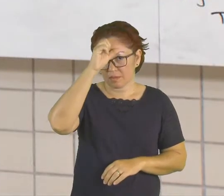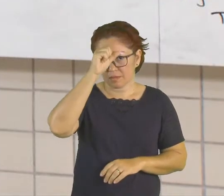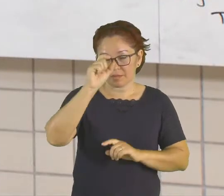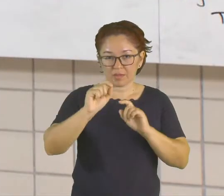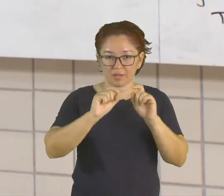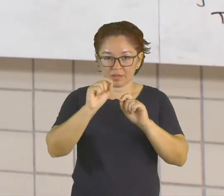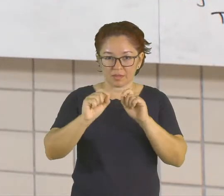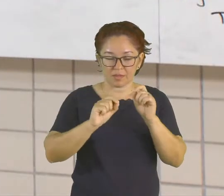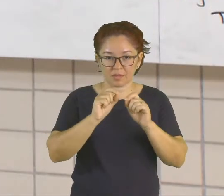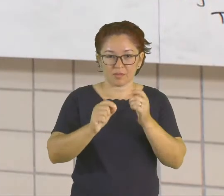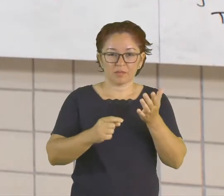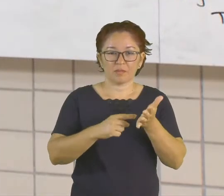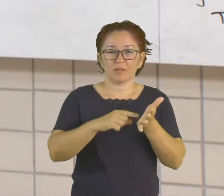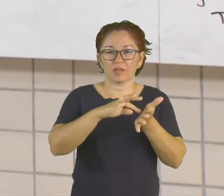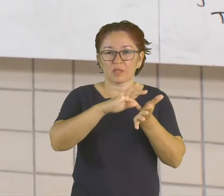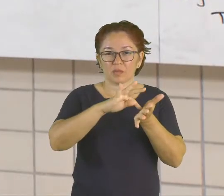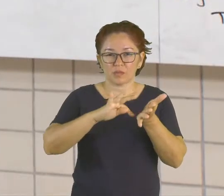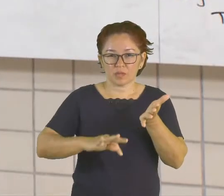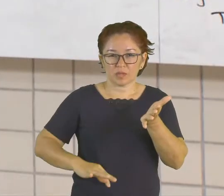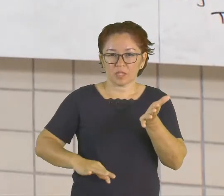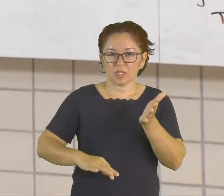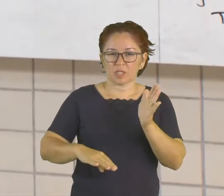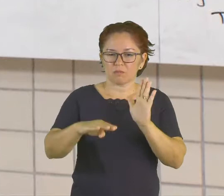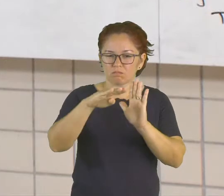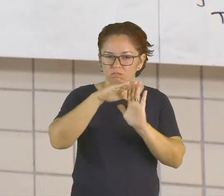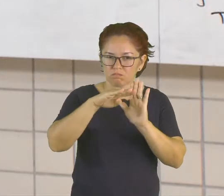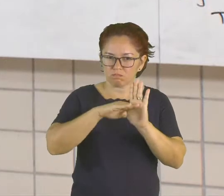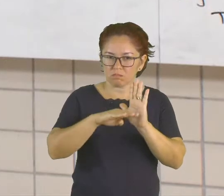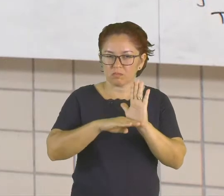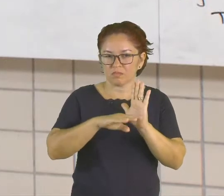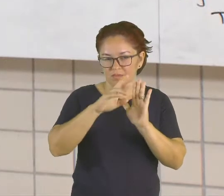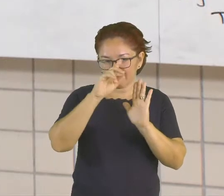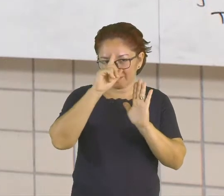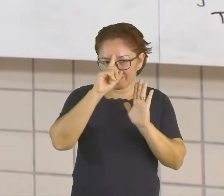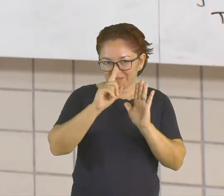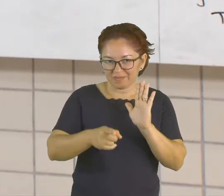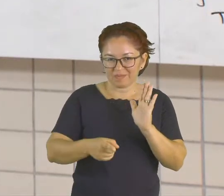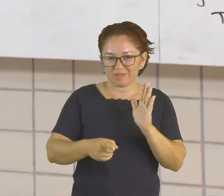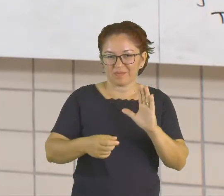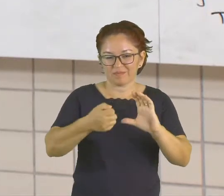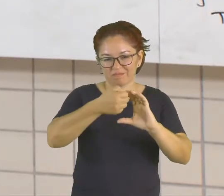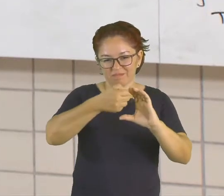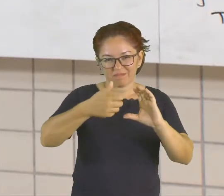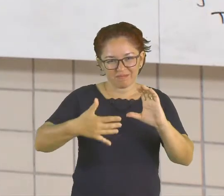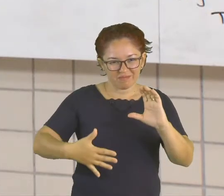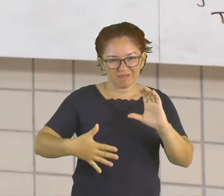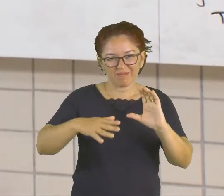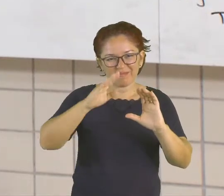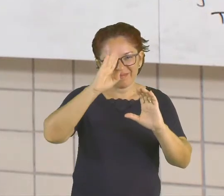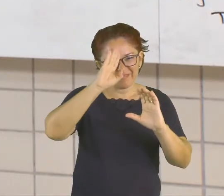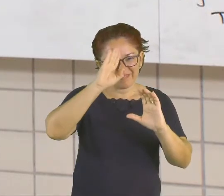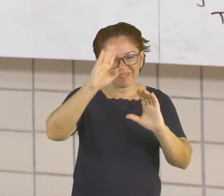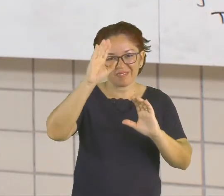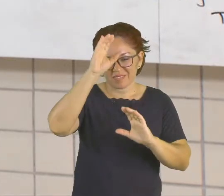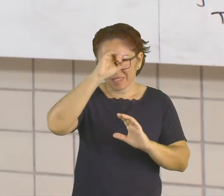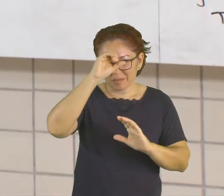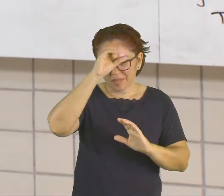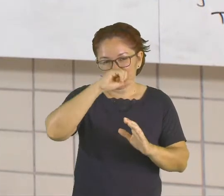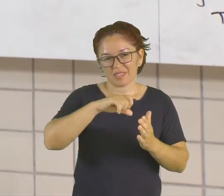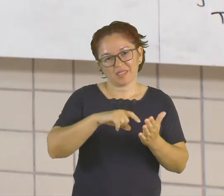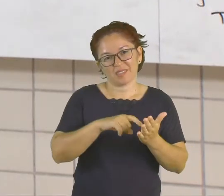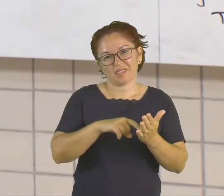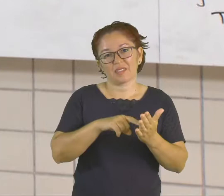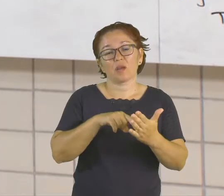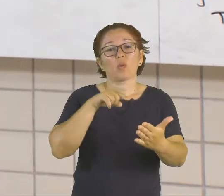texto normativo, nós vemos as características principais desse texto, a sua função.